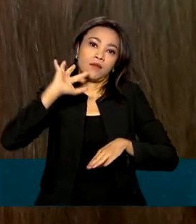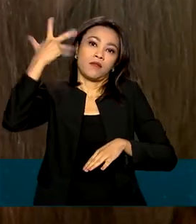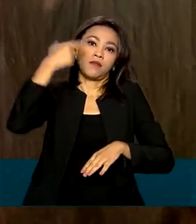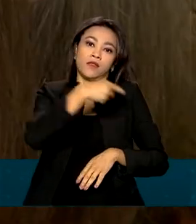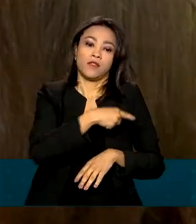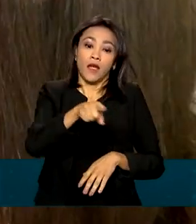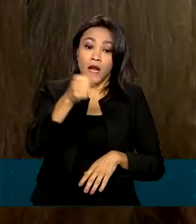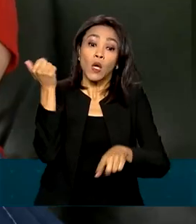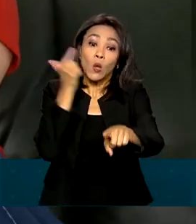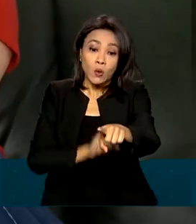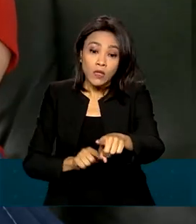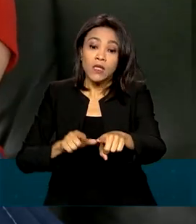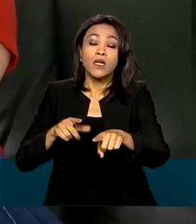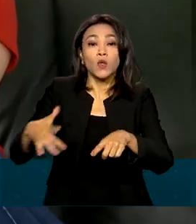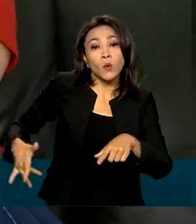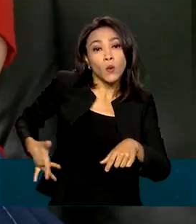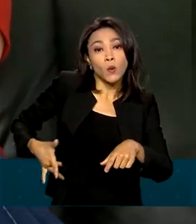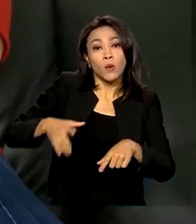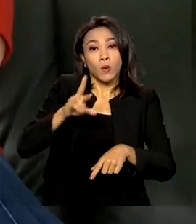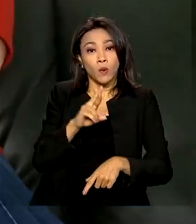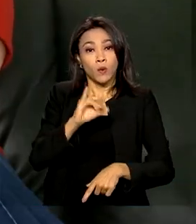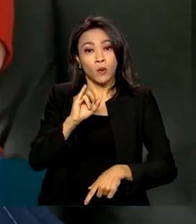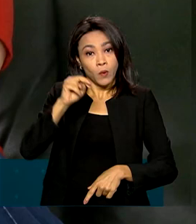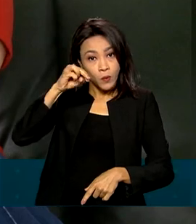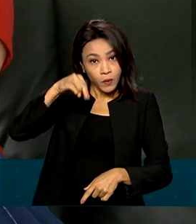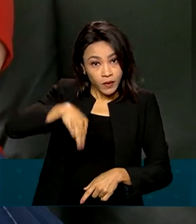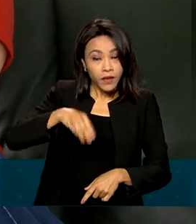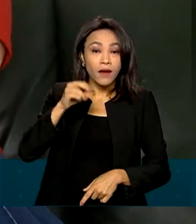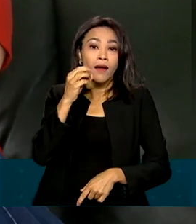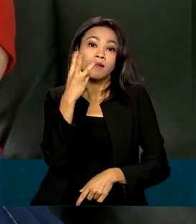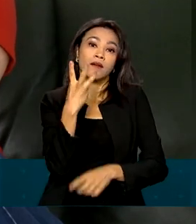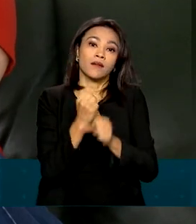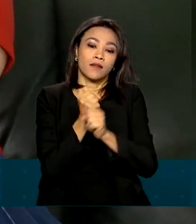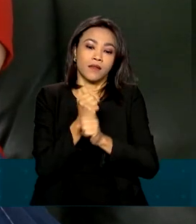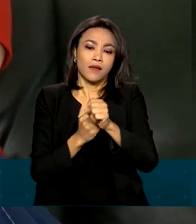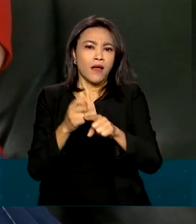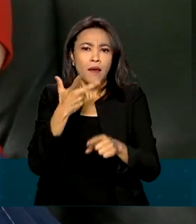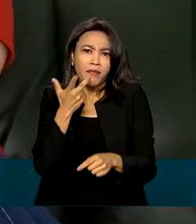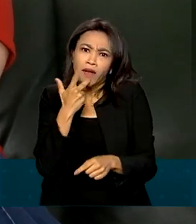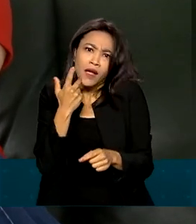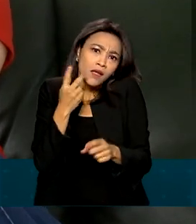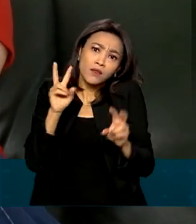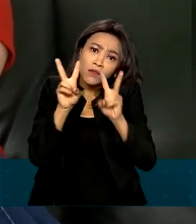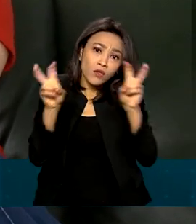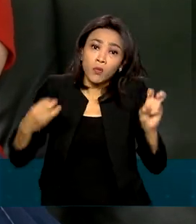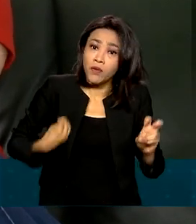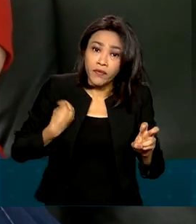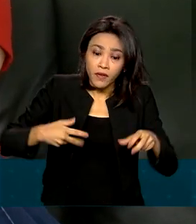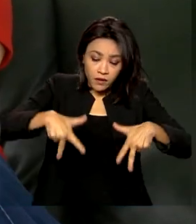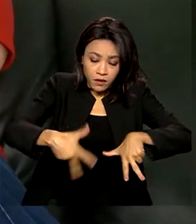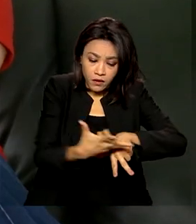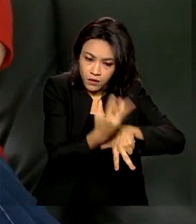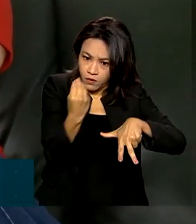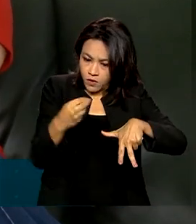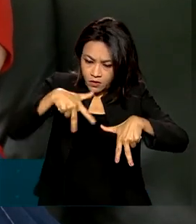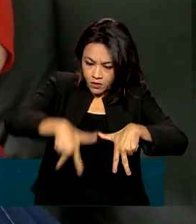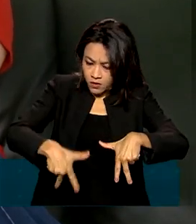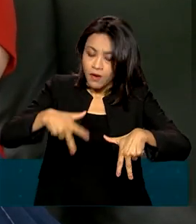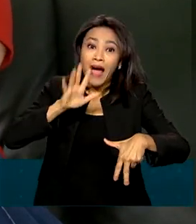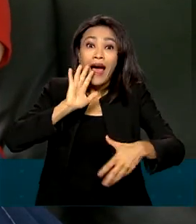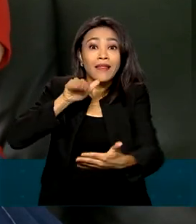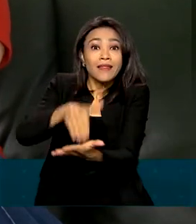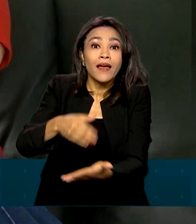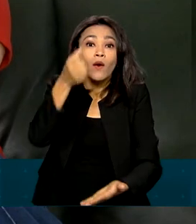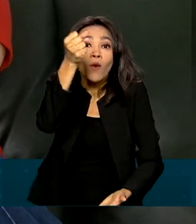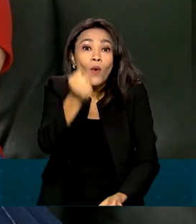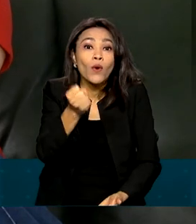há 3 anos. Falar sobre doação de órgãos não é falar sobre morte só, é falar sobre vida também. Uma pessoa pode salvar até 8 vidas. E